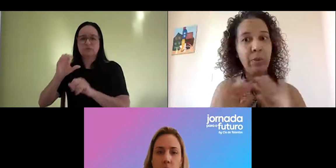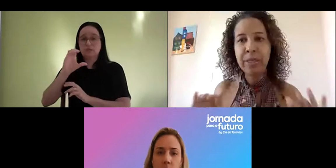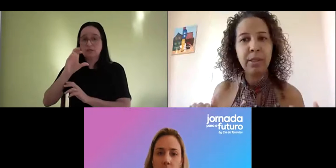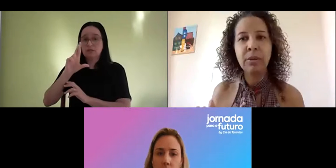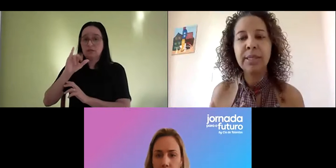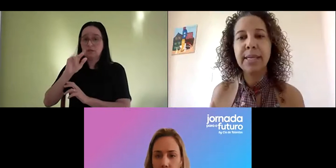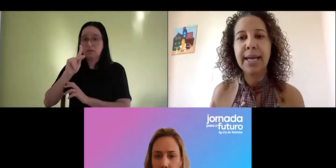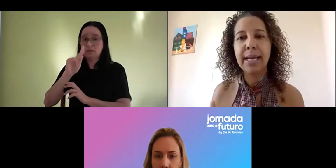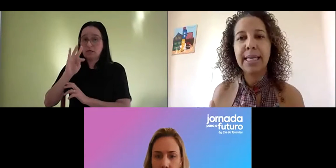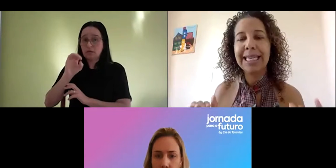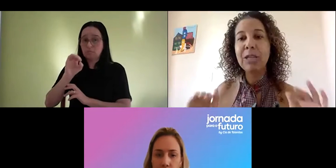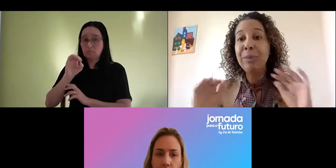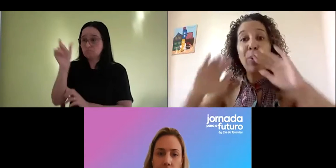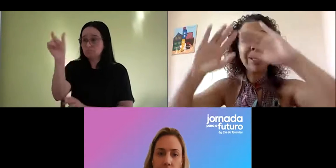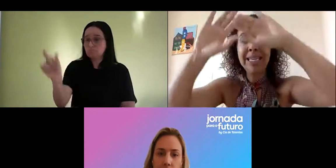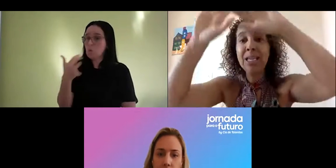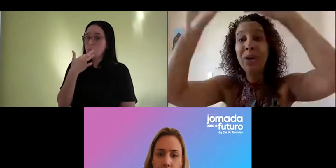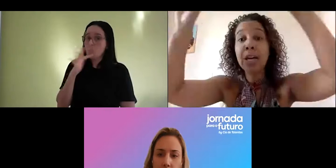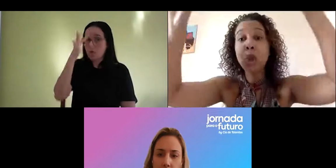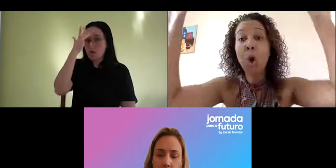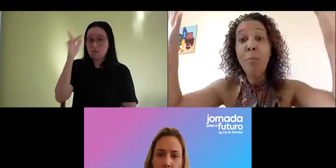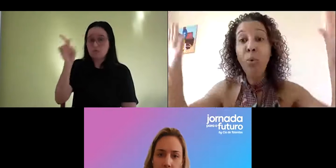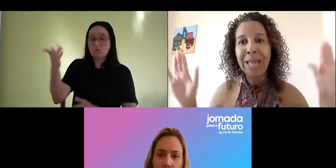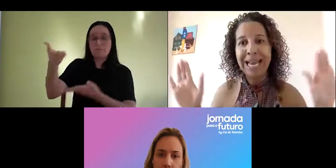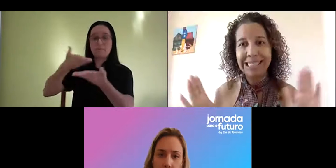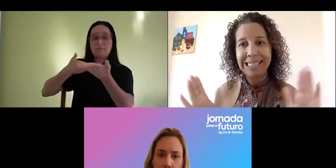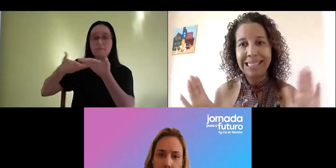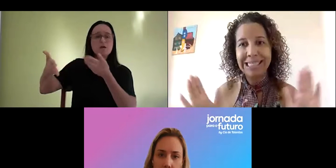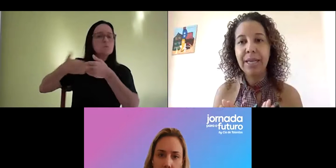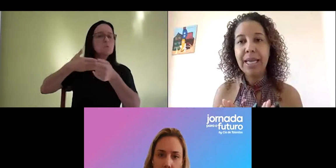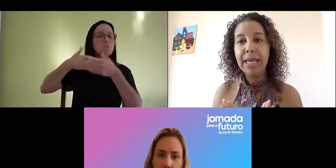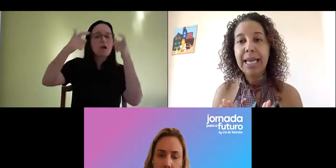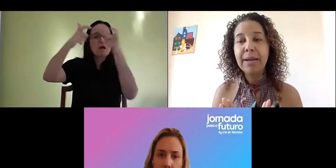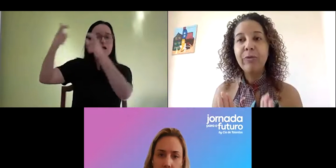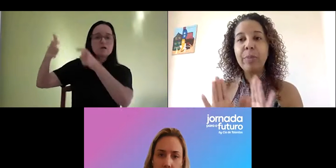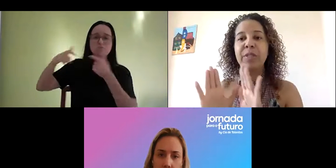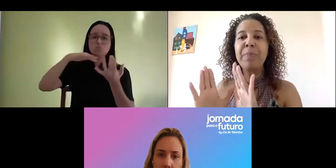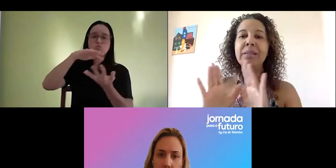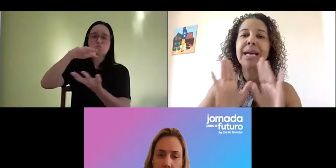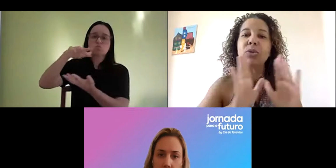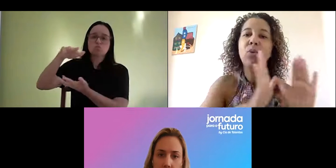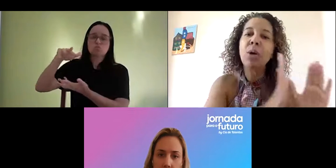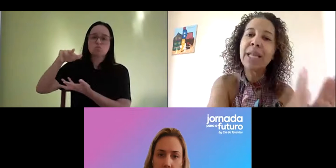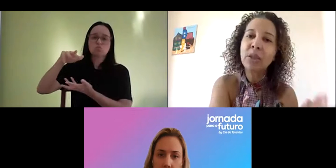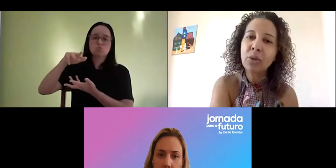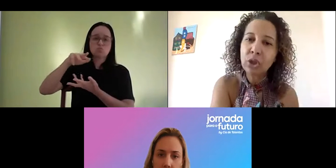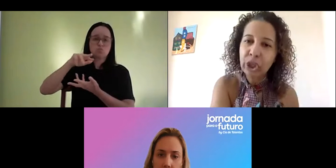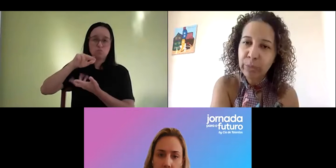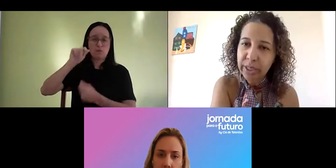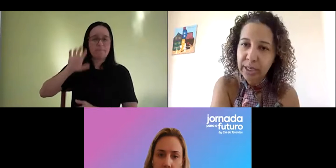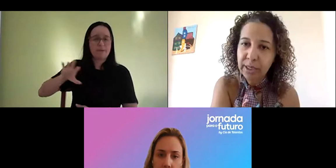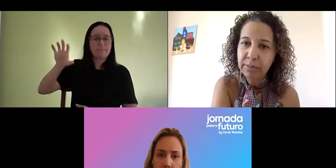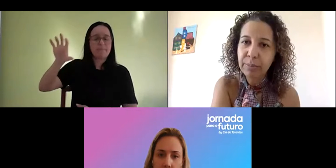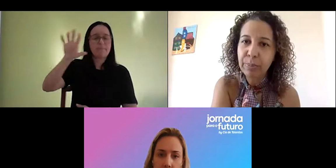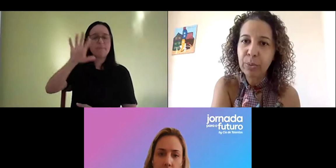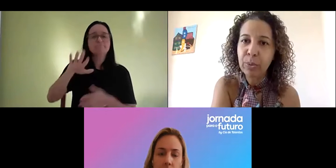que você não precisa conhecer ela e que não importa em que lugar do mundo ela está, foi se pensado qual tecnologia